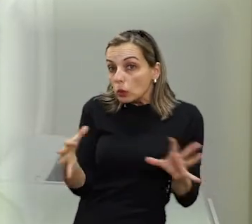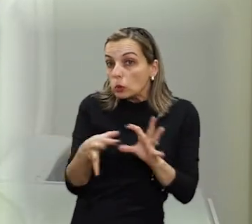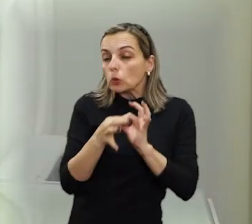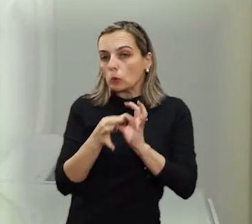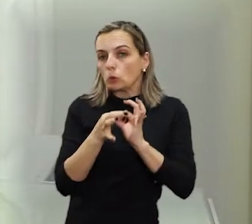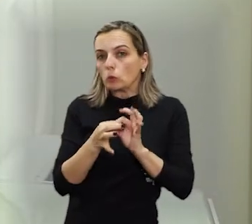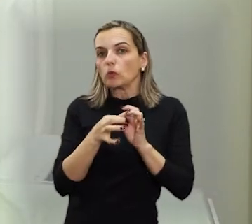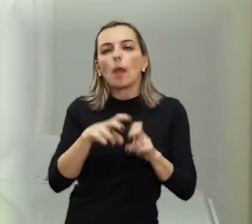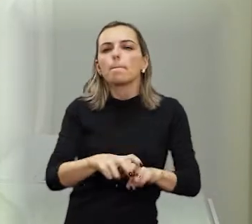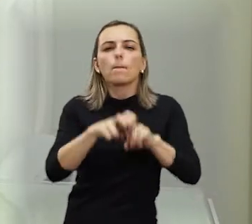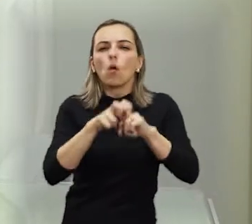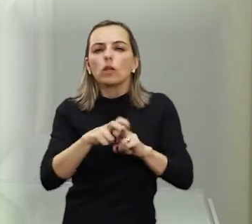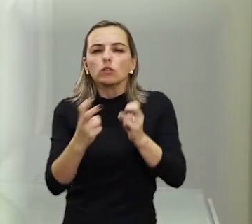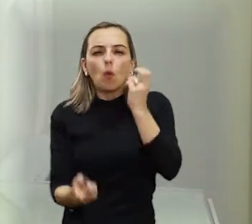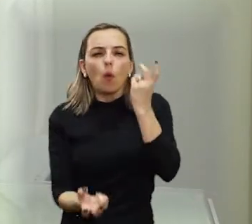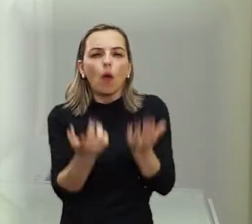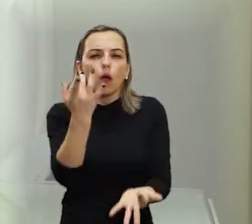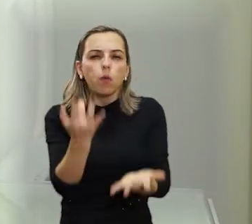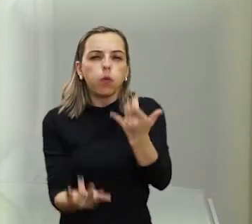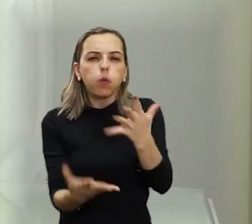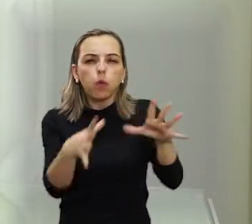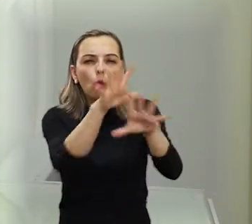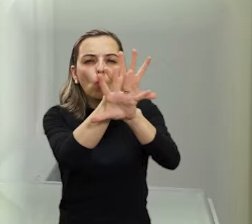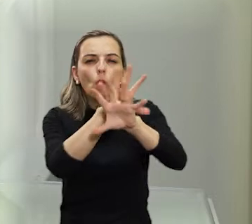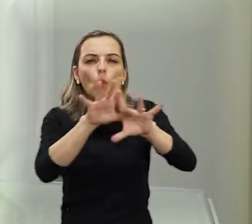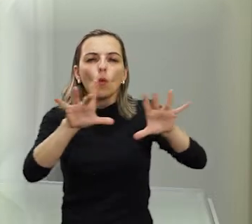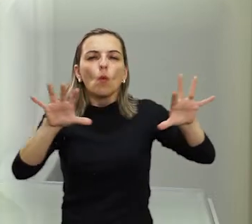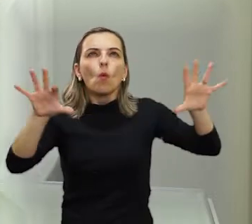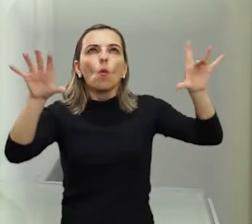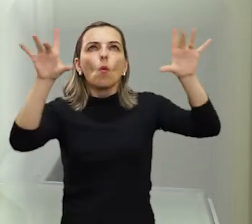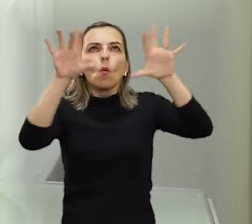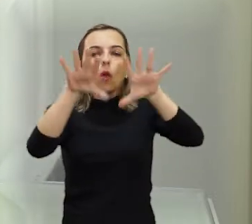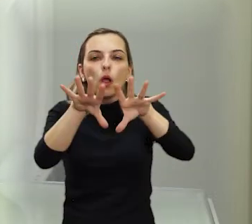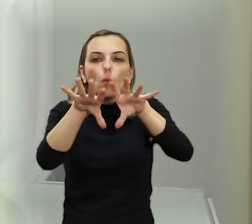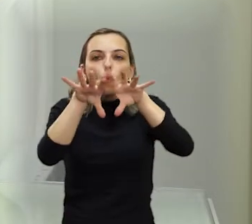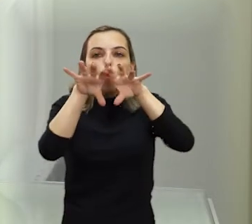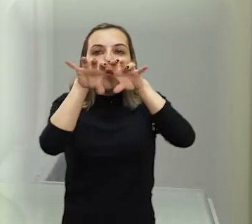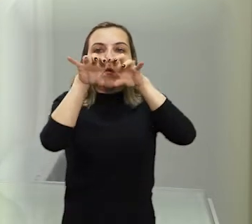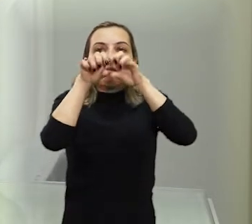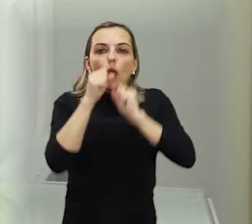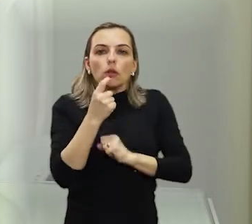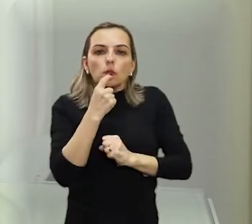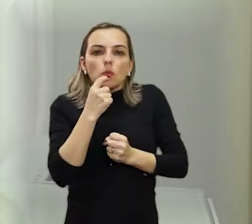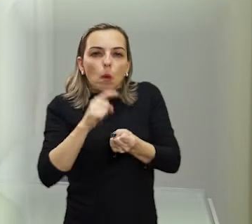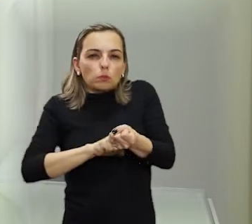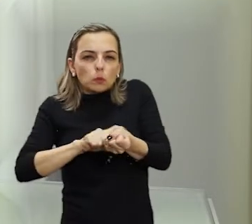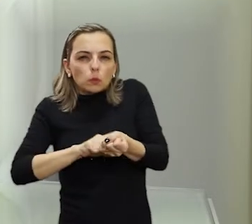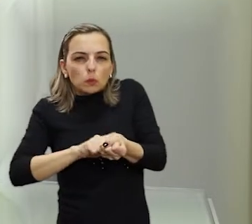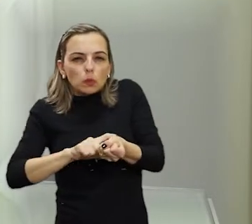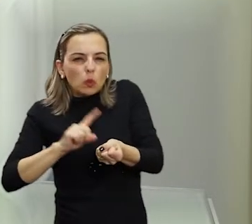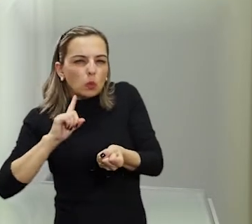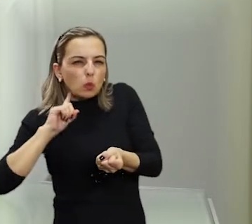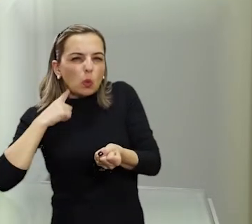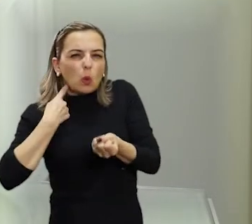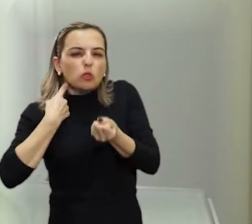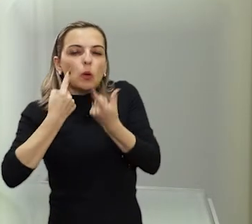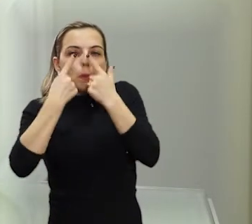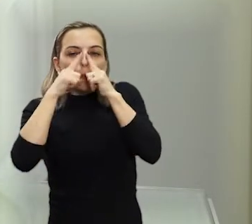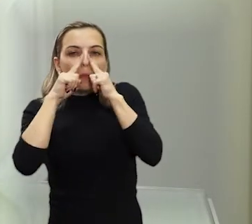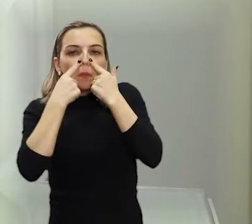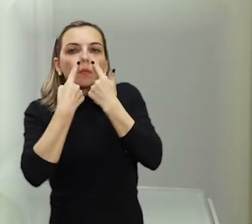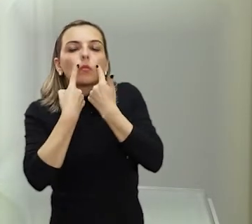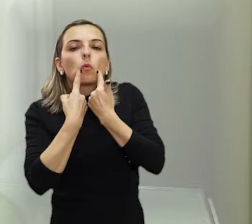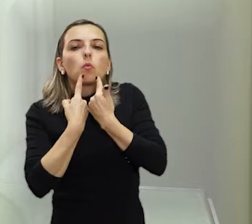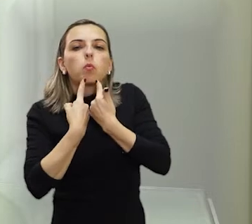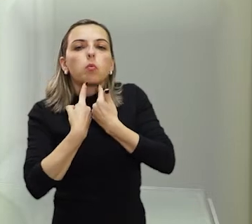bem estreita. Então, toda vez que a gente inala, o sangue que vai primeiro para o pulmão,